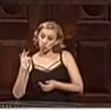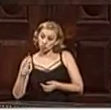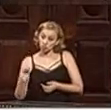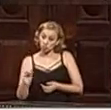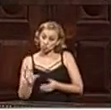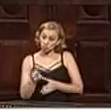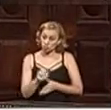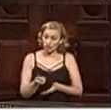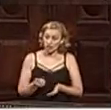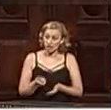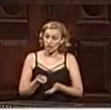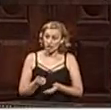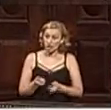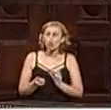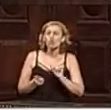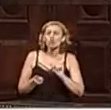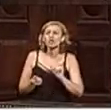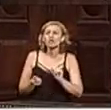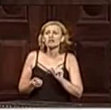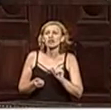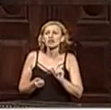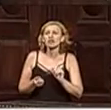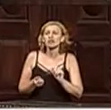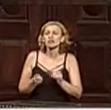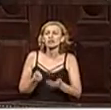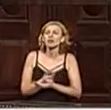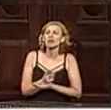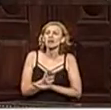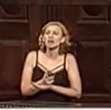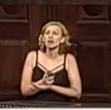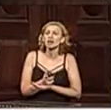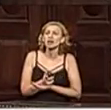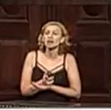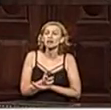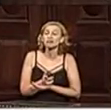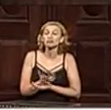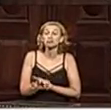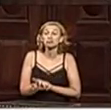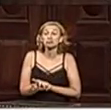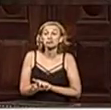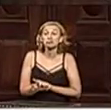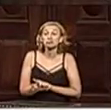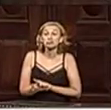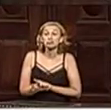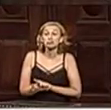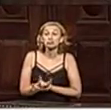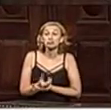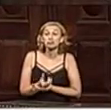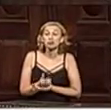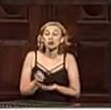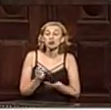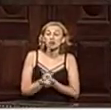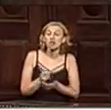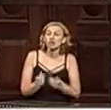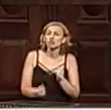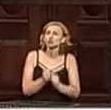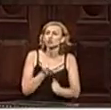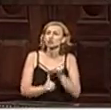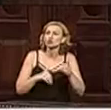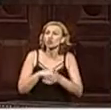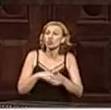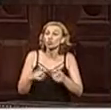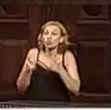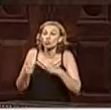presidente, no que vai ter que se gastar para conter os malefícios do jogo numa sociedade que está